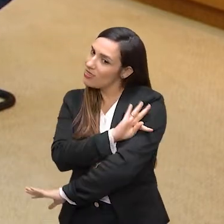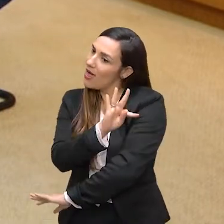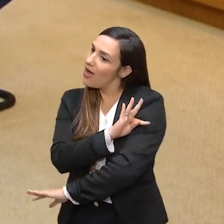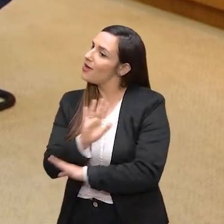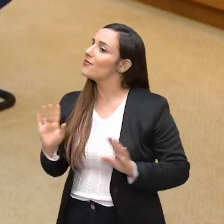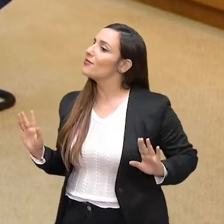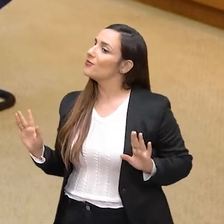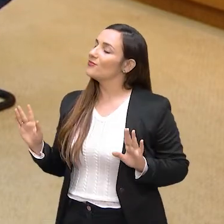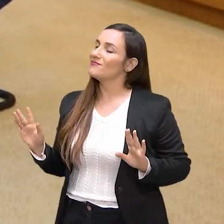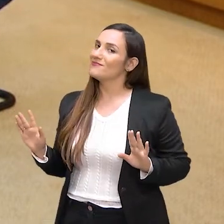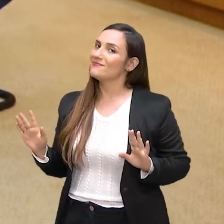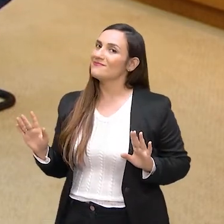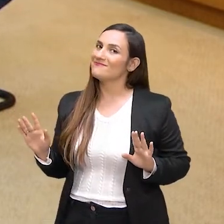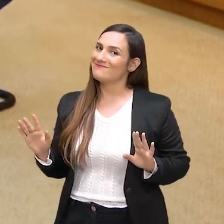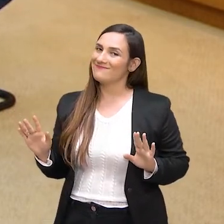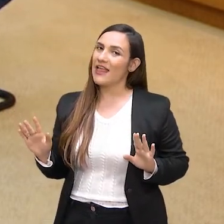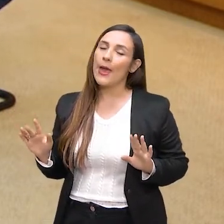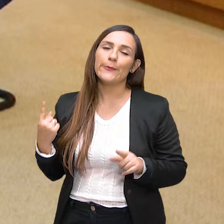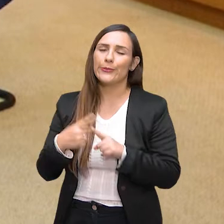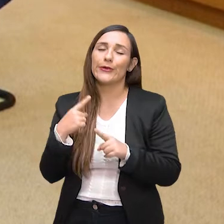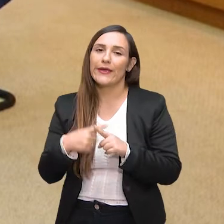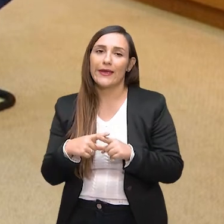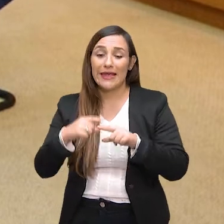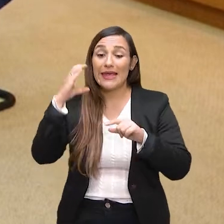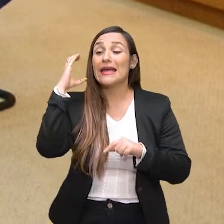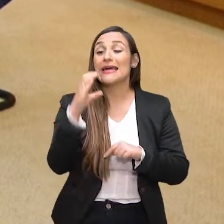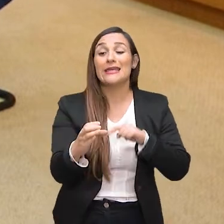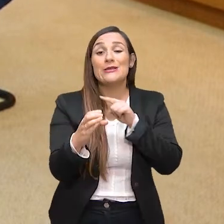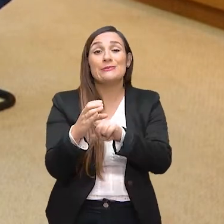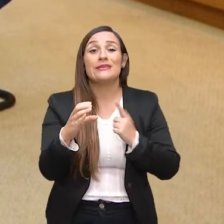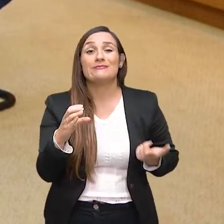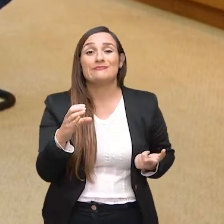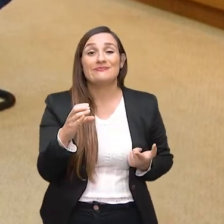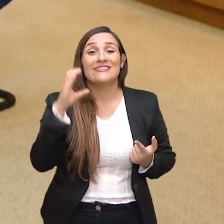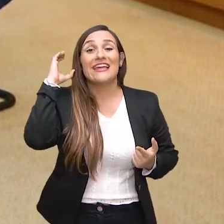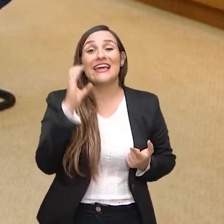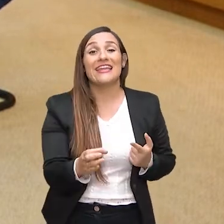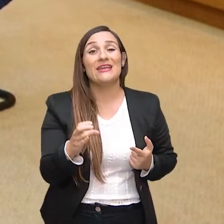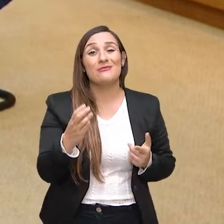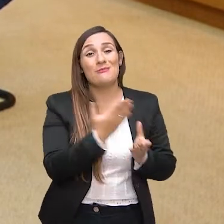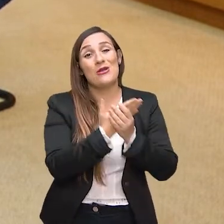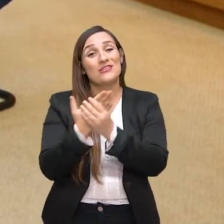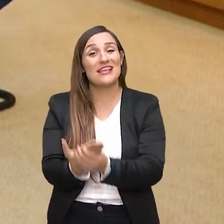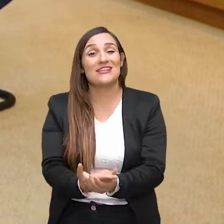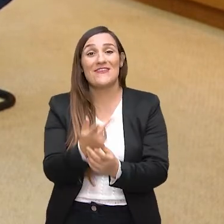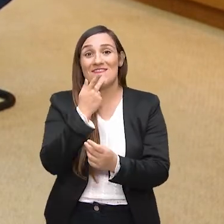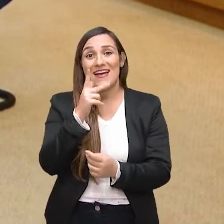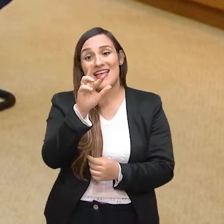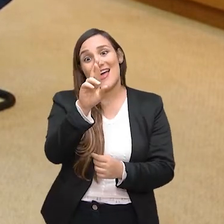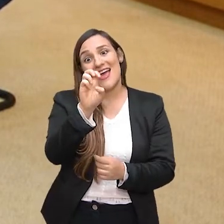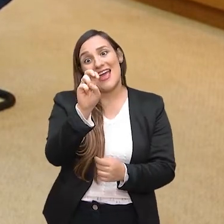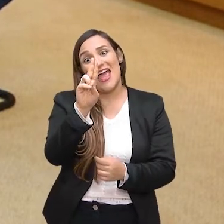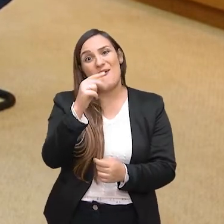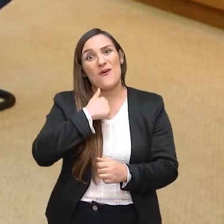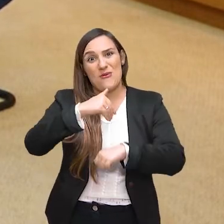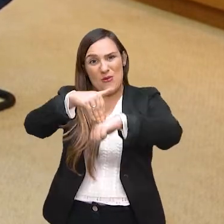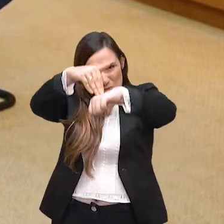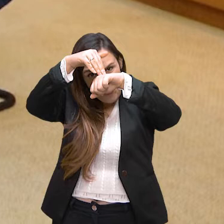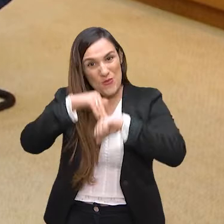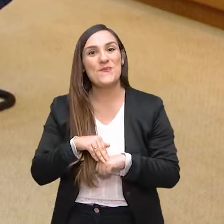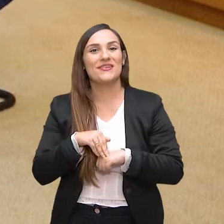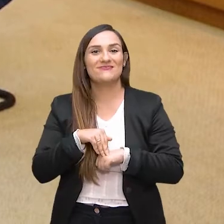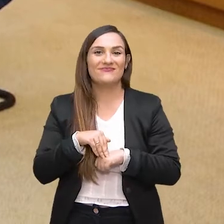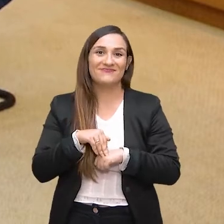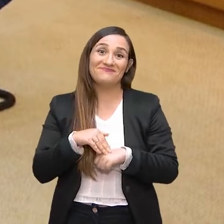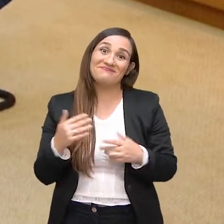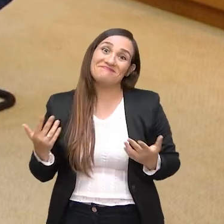ver com o processo criminal, porque no processo criminal essa discriminação com o termo tem a ver com o processo, no criminal, o réu é aquele que